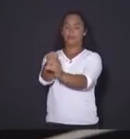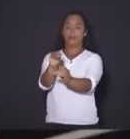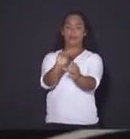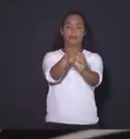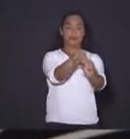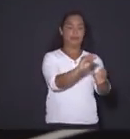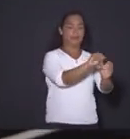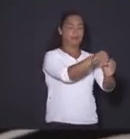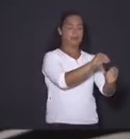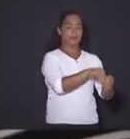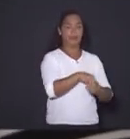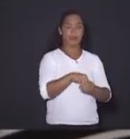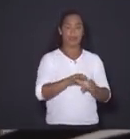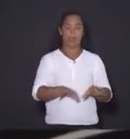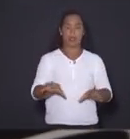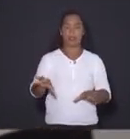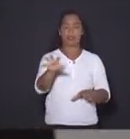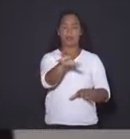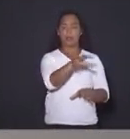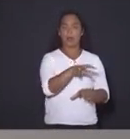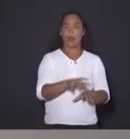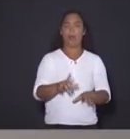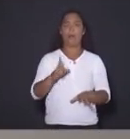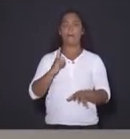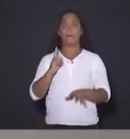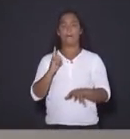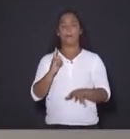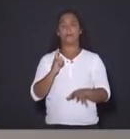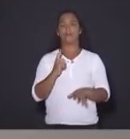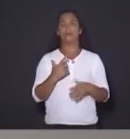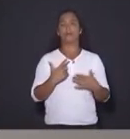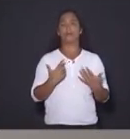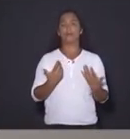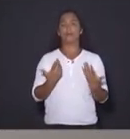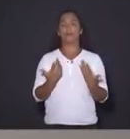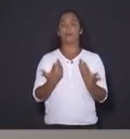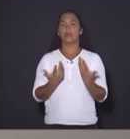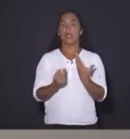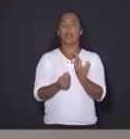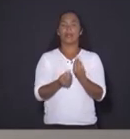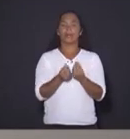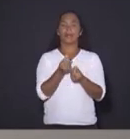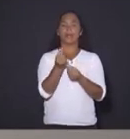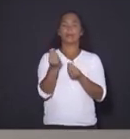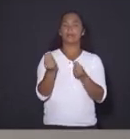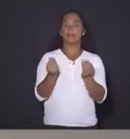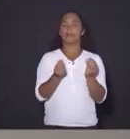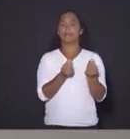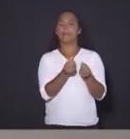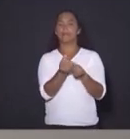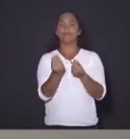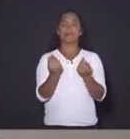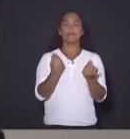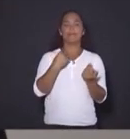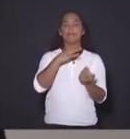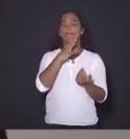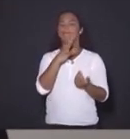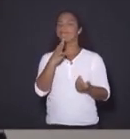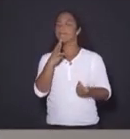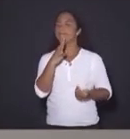no seu processo uma dimensão intrínseca digamos assim um conhecimento